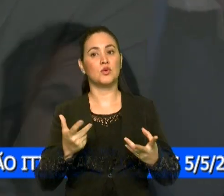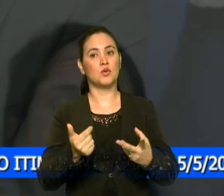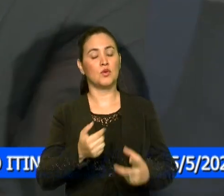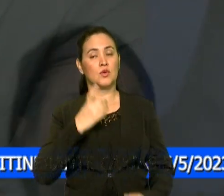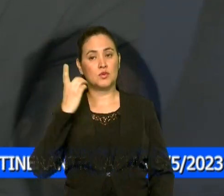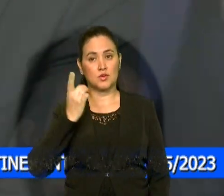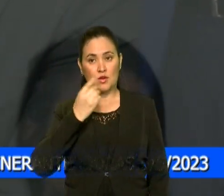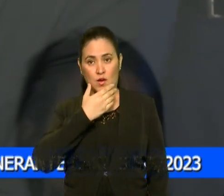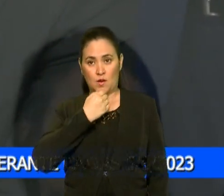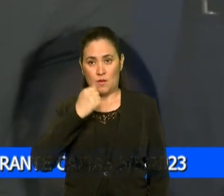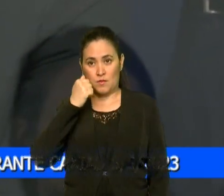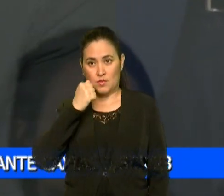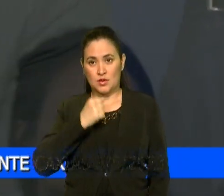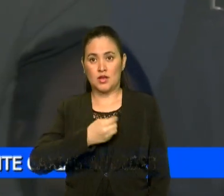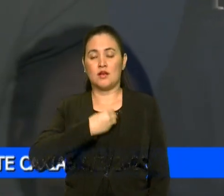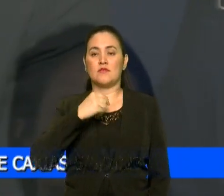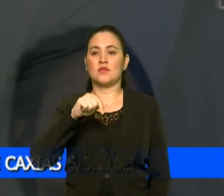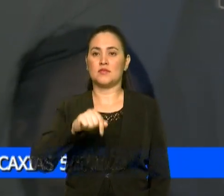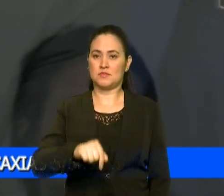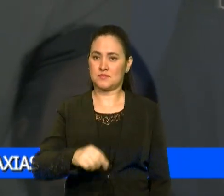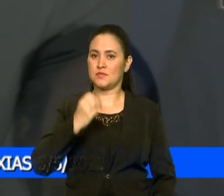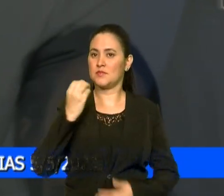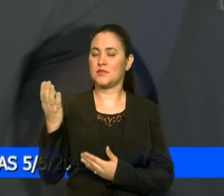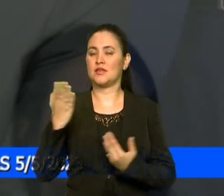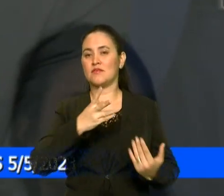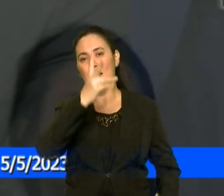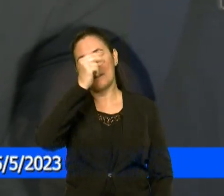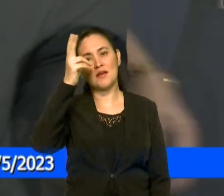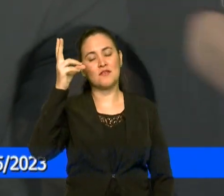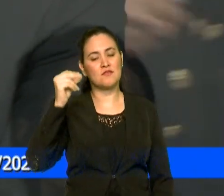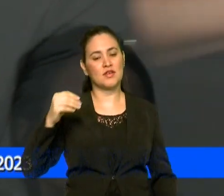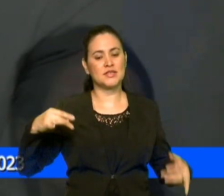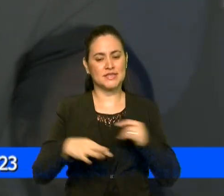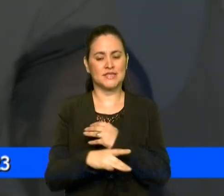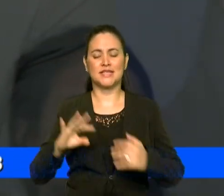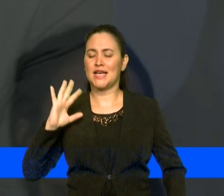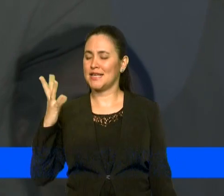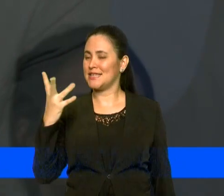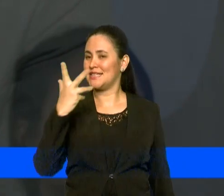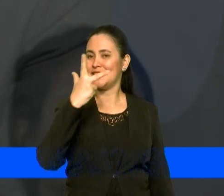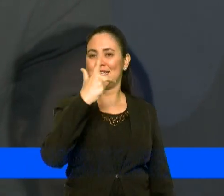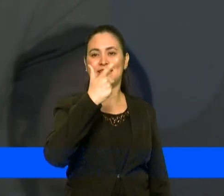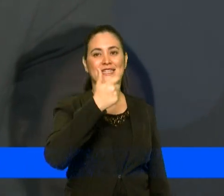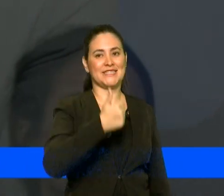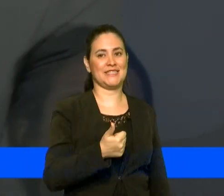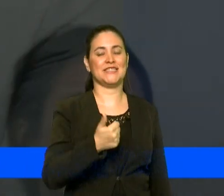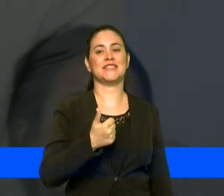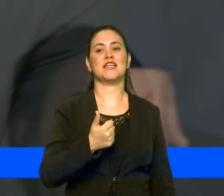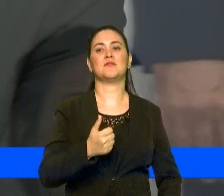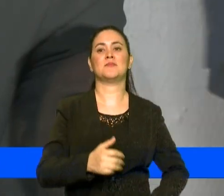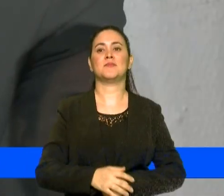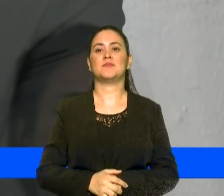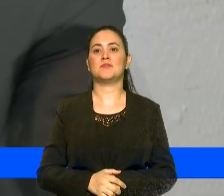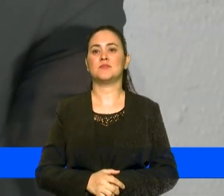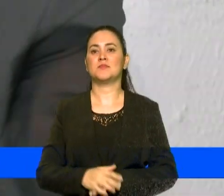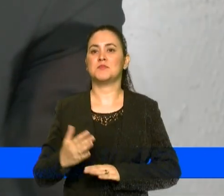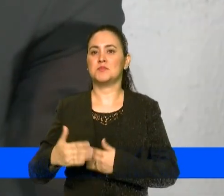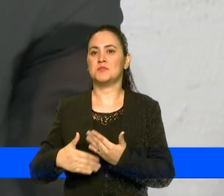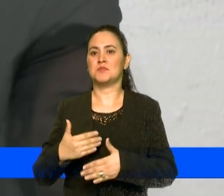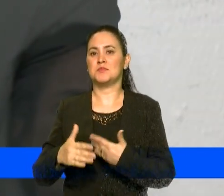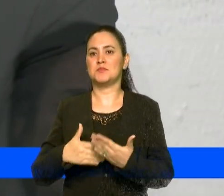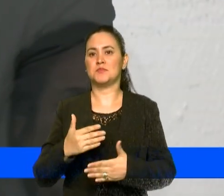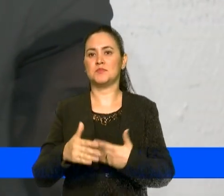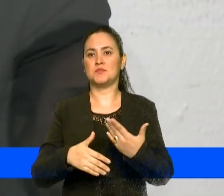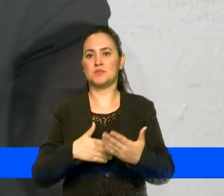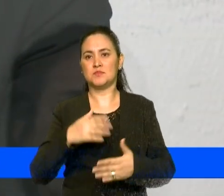o prefeito dessa belíssima cidade, cada dia mais é visível o seu desenvolvimento, especialmente